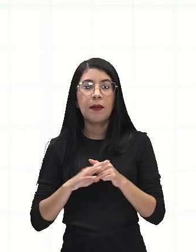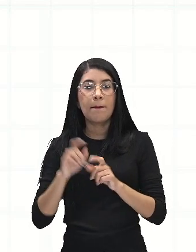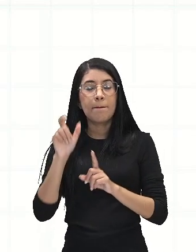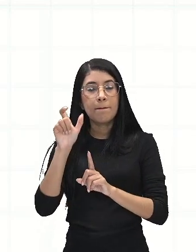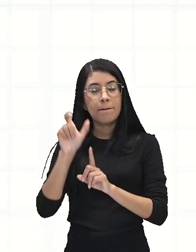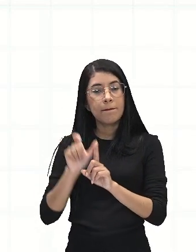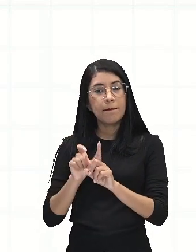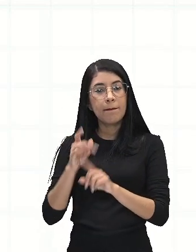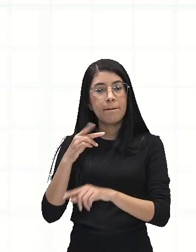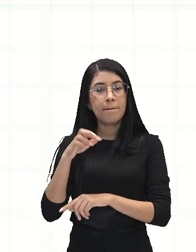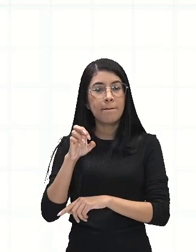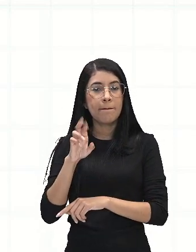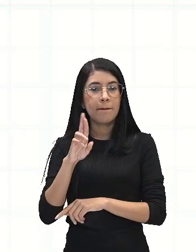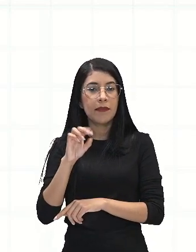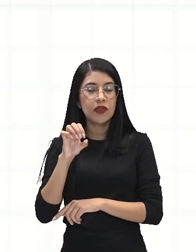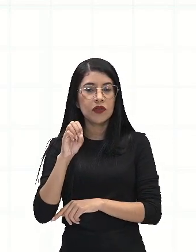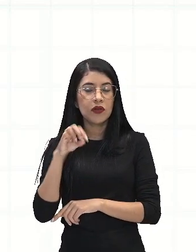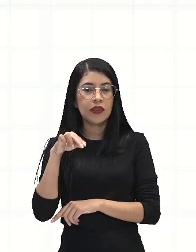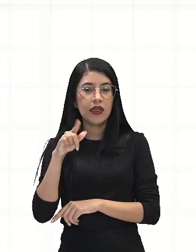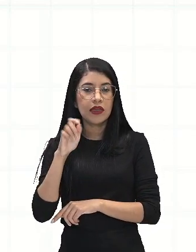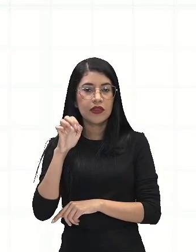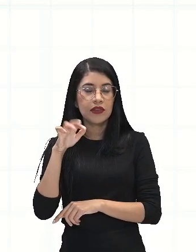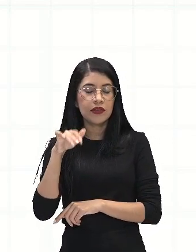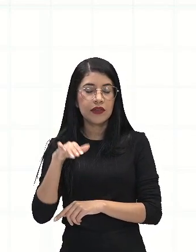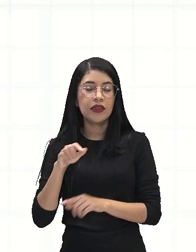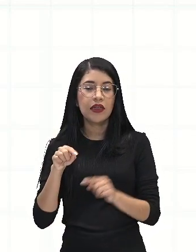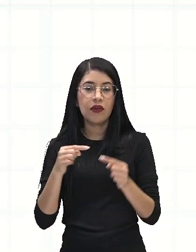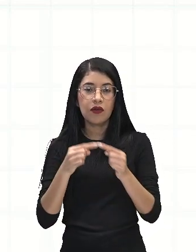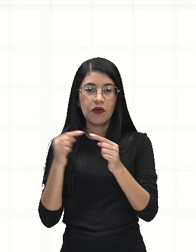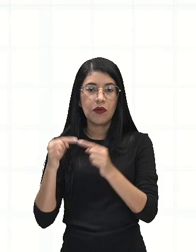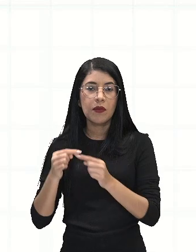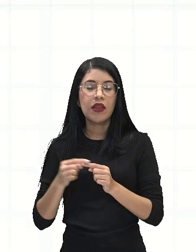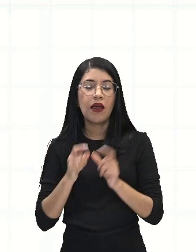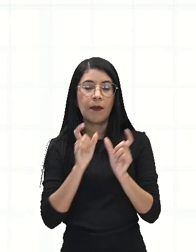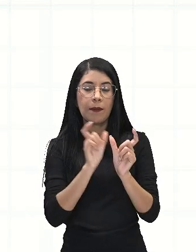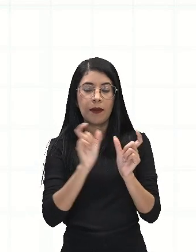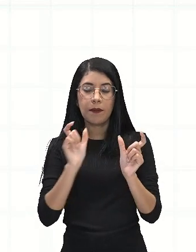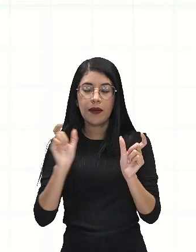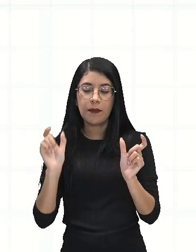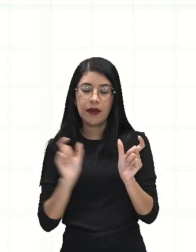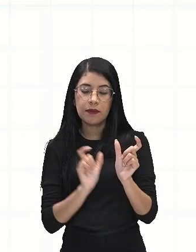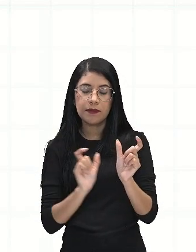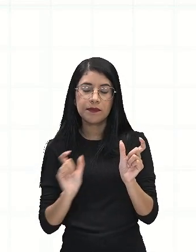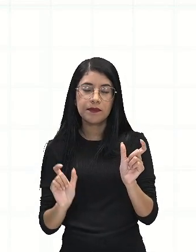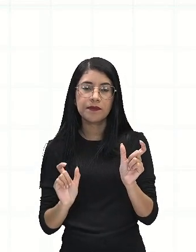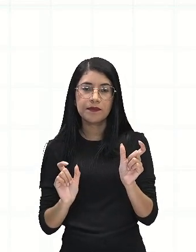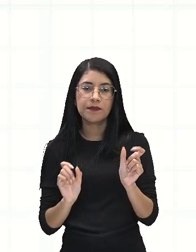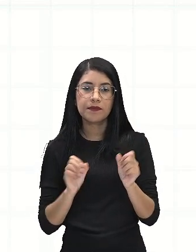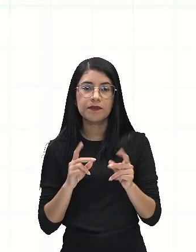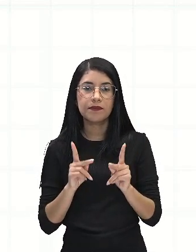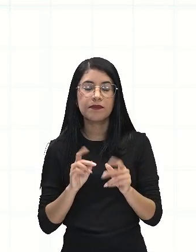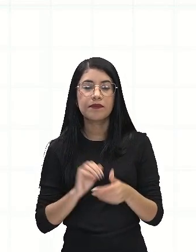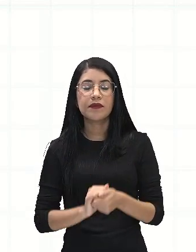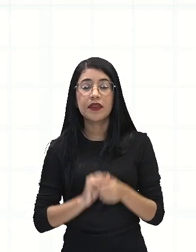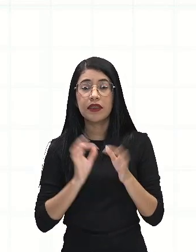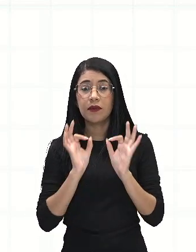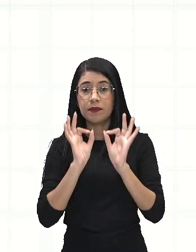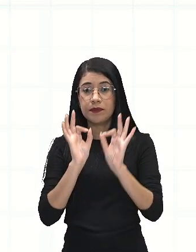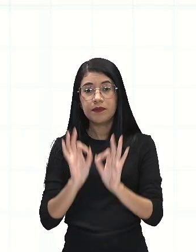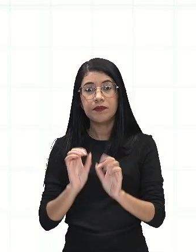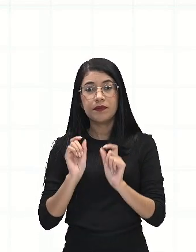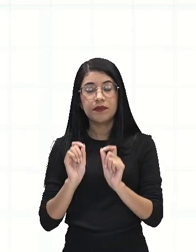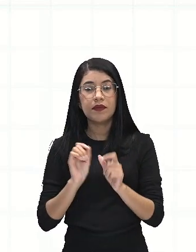personagem, que irá fazer a concordância com os outros termos, certo? Então, observem aí que com